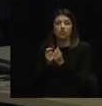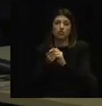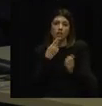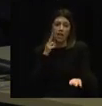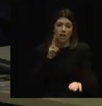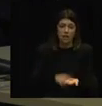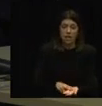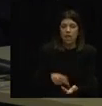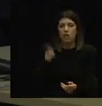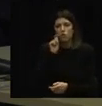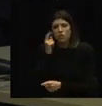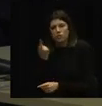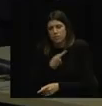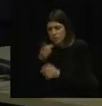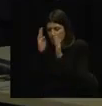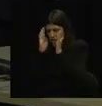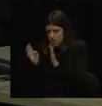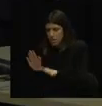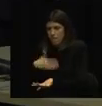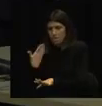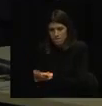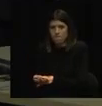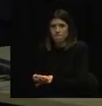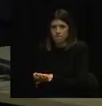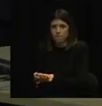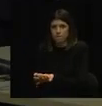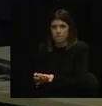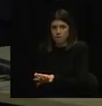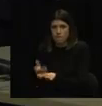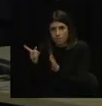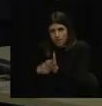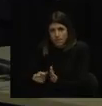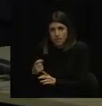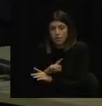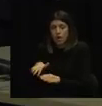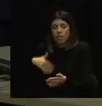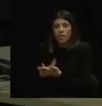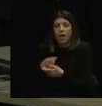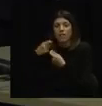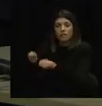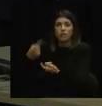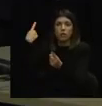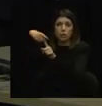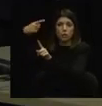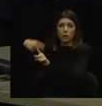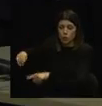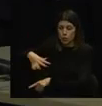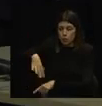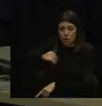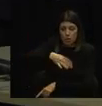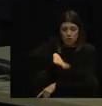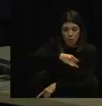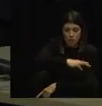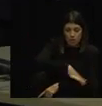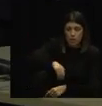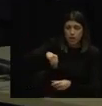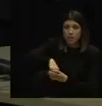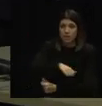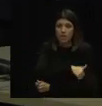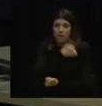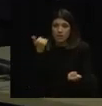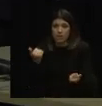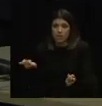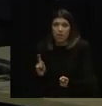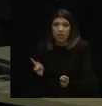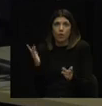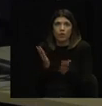turismo merecia outra atenção e abordagem, no sentido de diversificar o investimento em diferentes zonas da cidade, deixando de ser